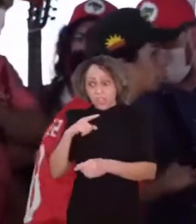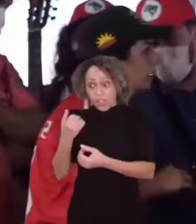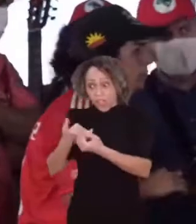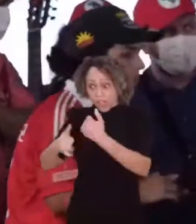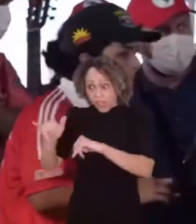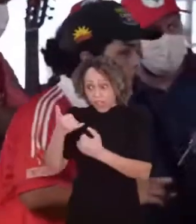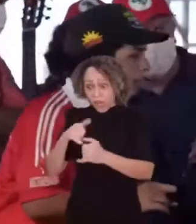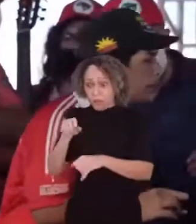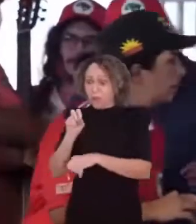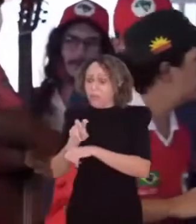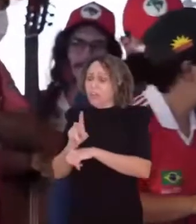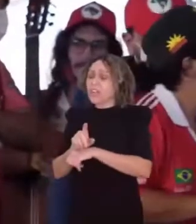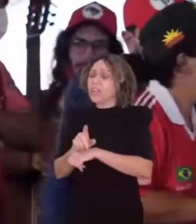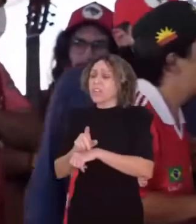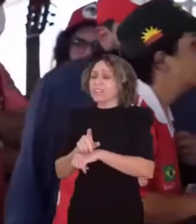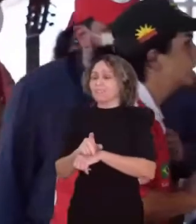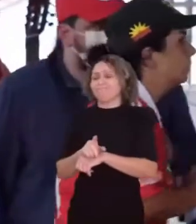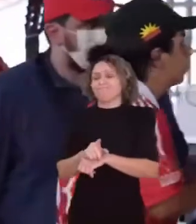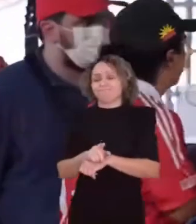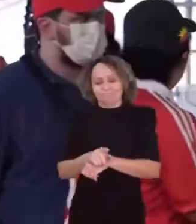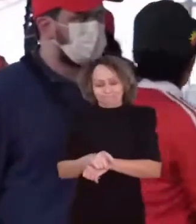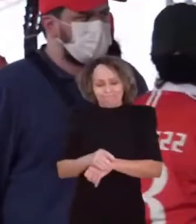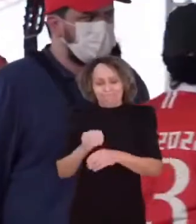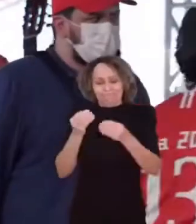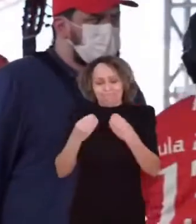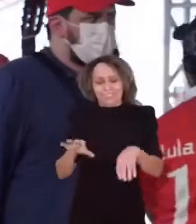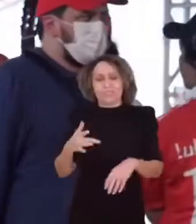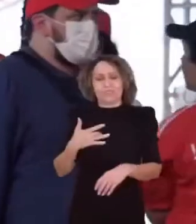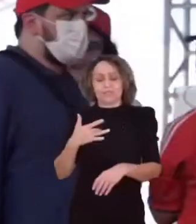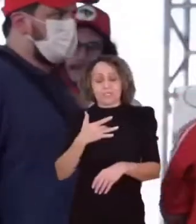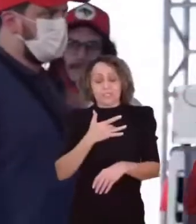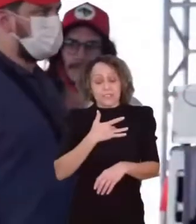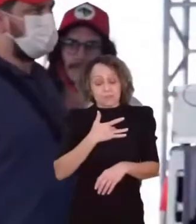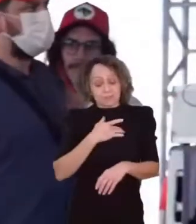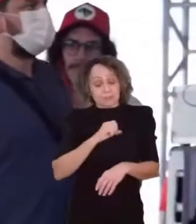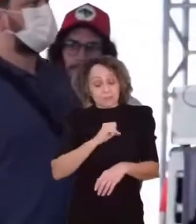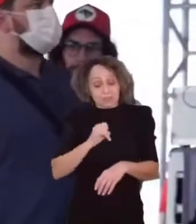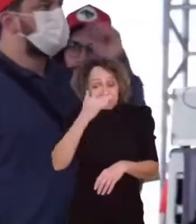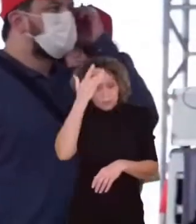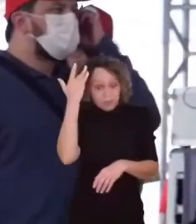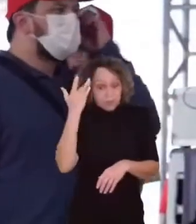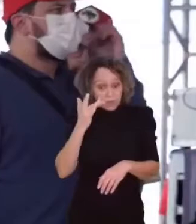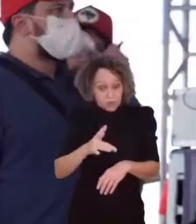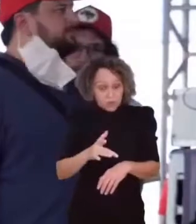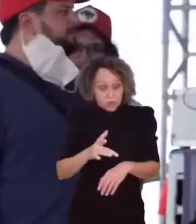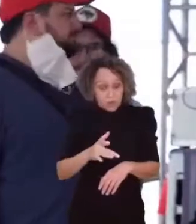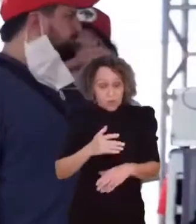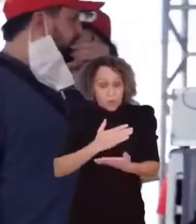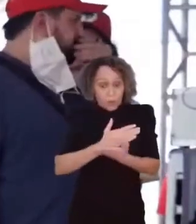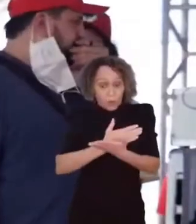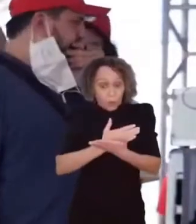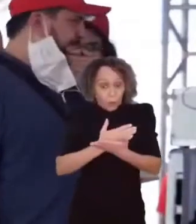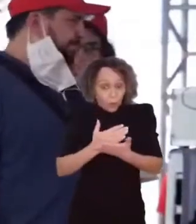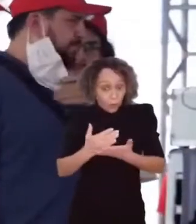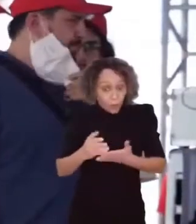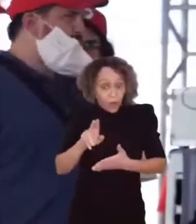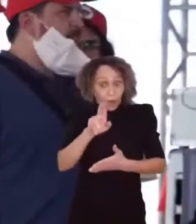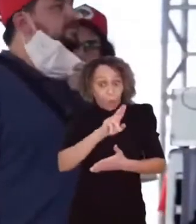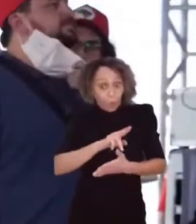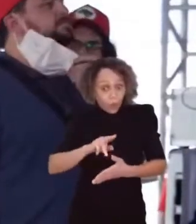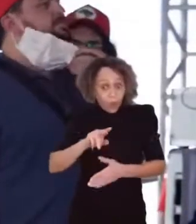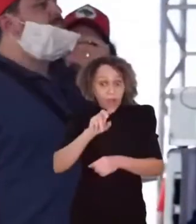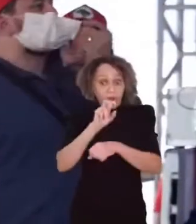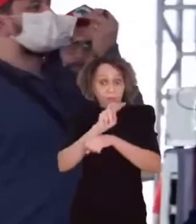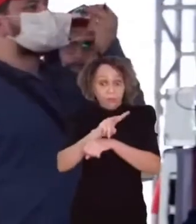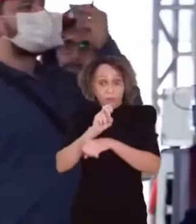continuar usando veneno, saiba que está sendo contra a vida, que está sendo contra o